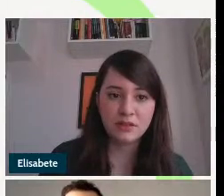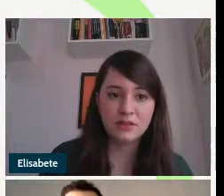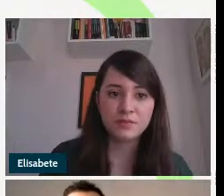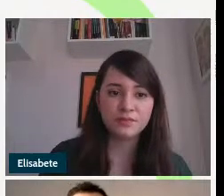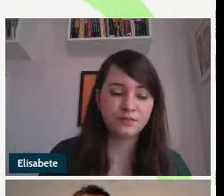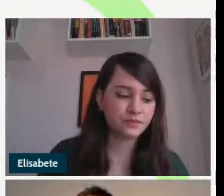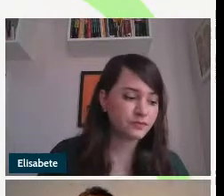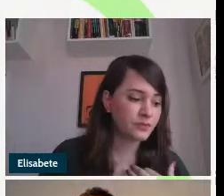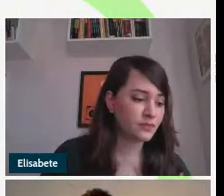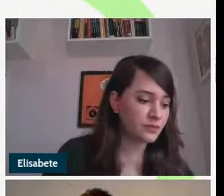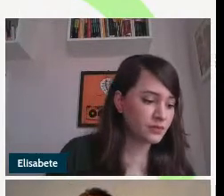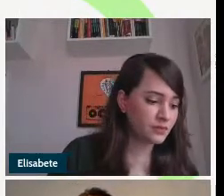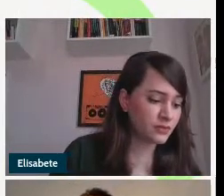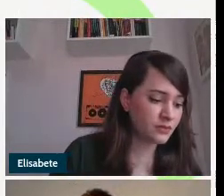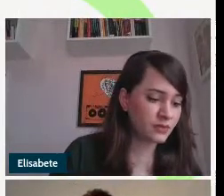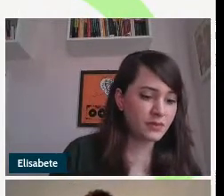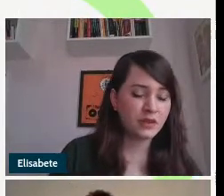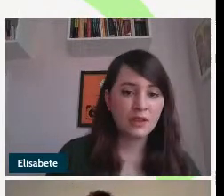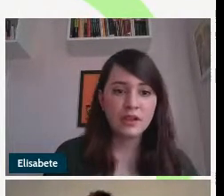né